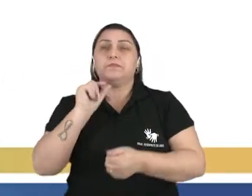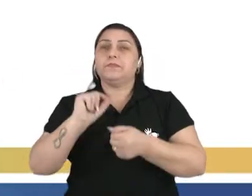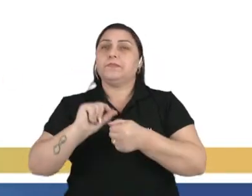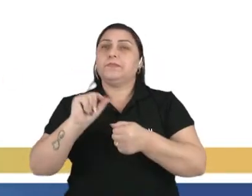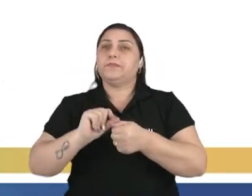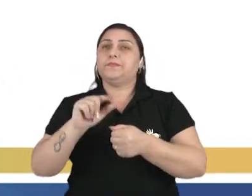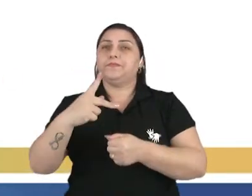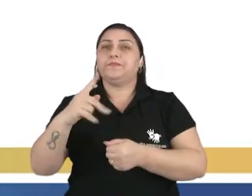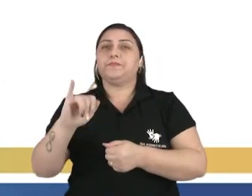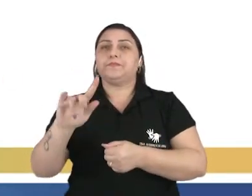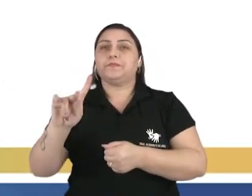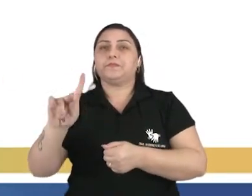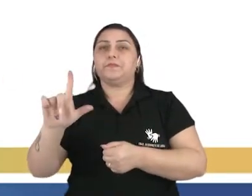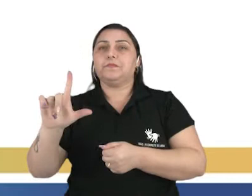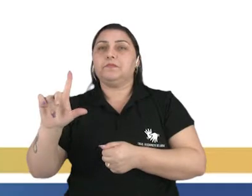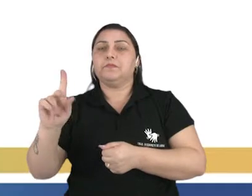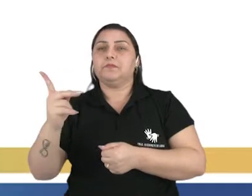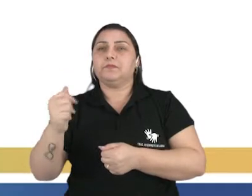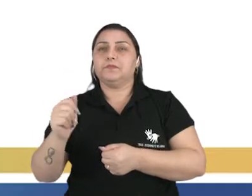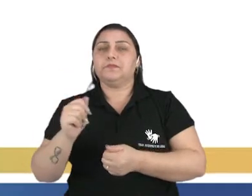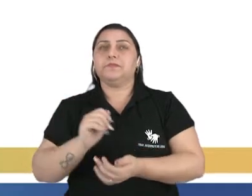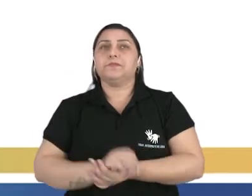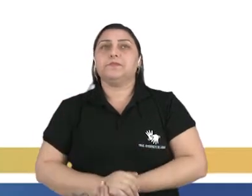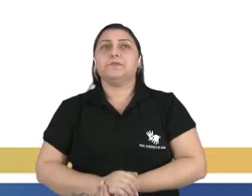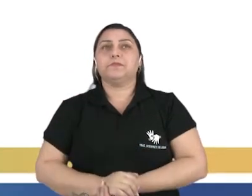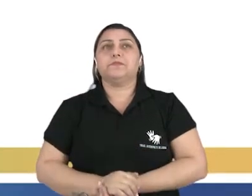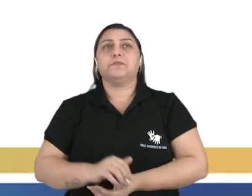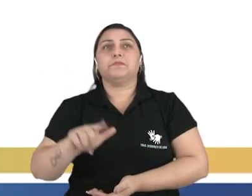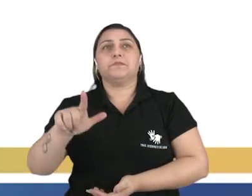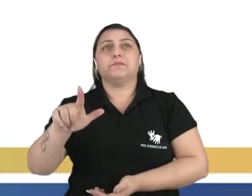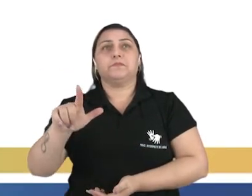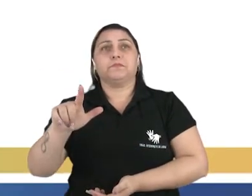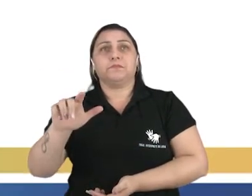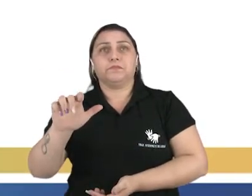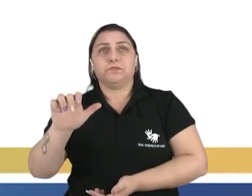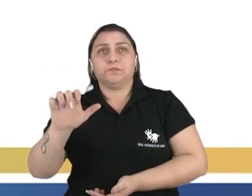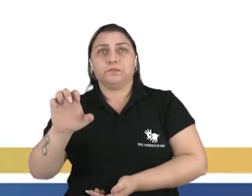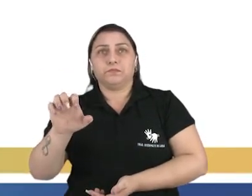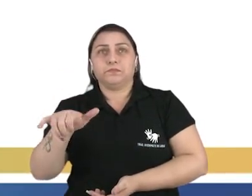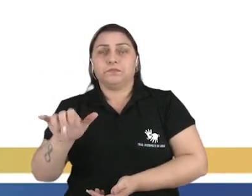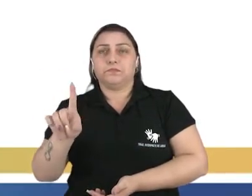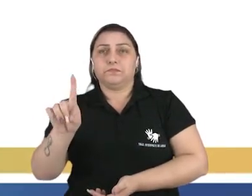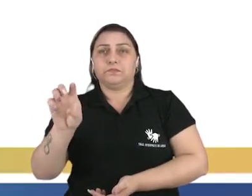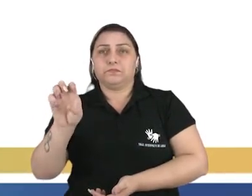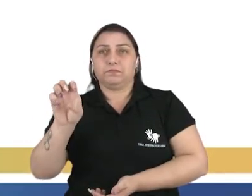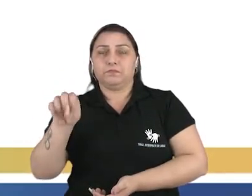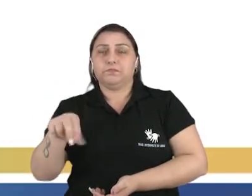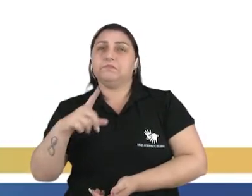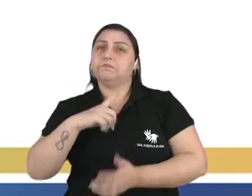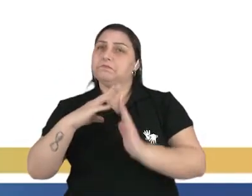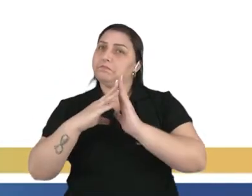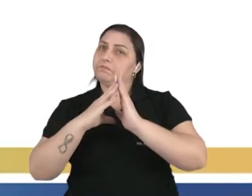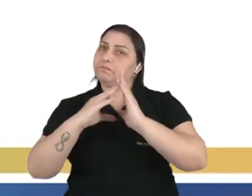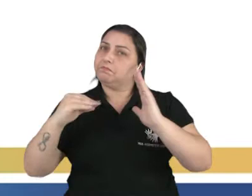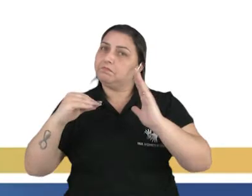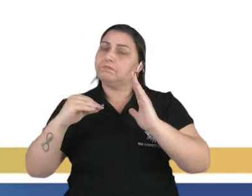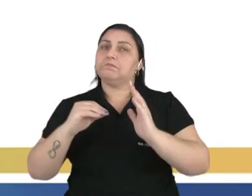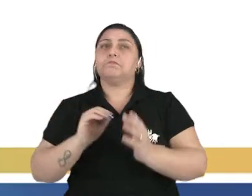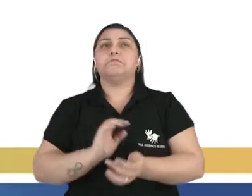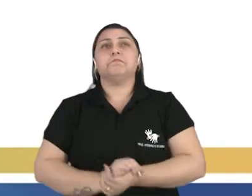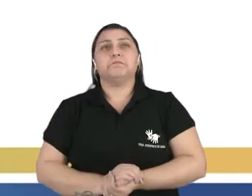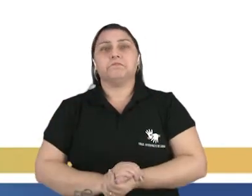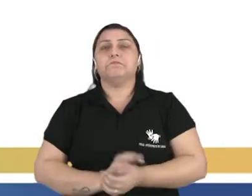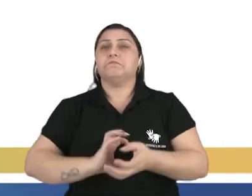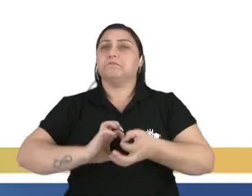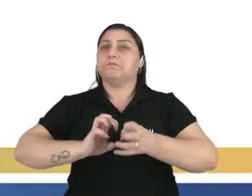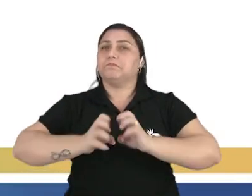uma pilha é chamado de garrafa de Leyden, tá? Isso aqui, pessoal, tem modelos bem